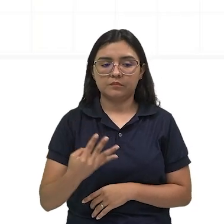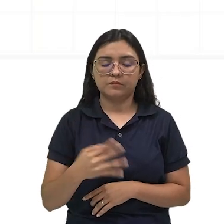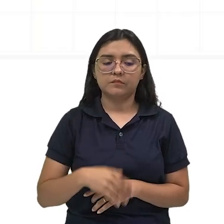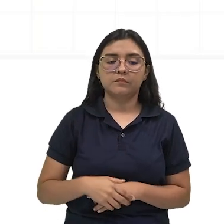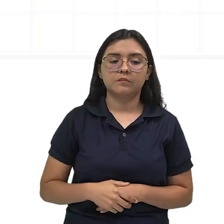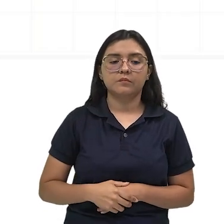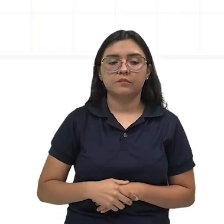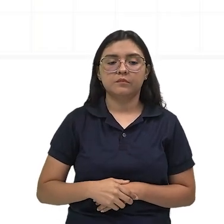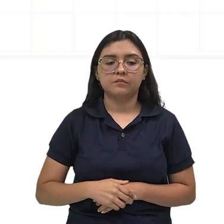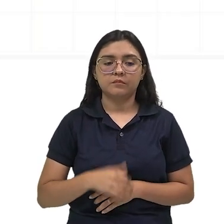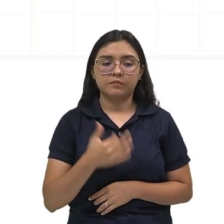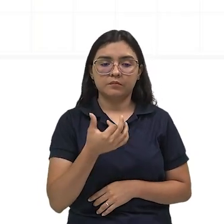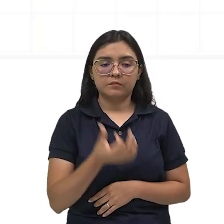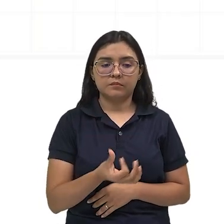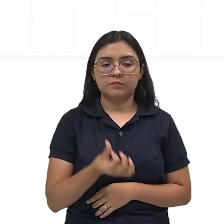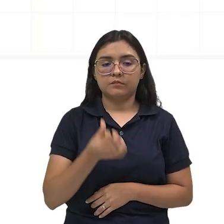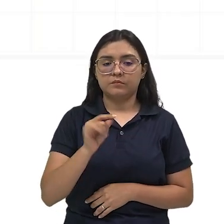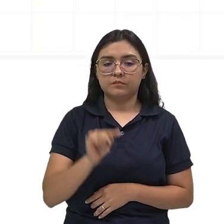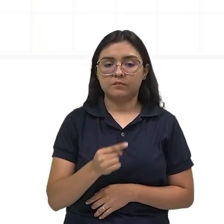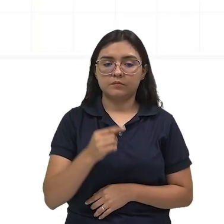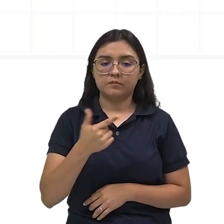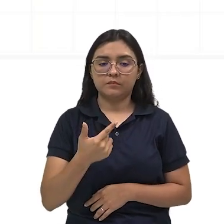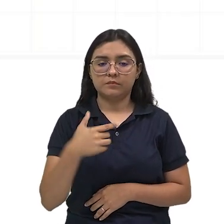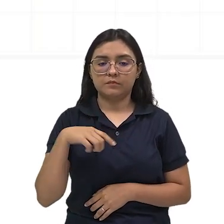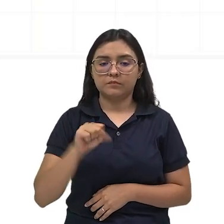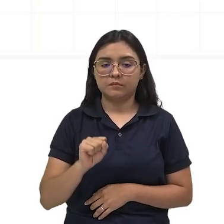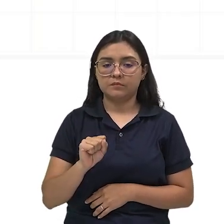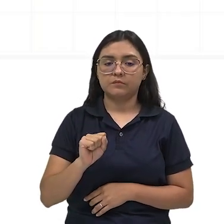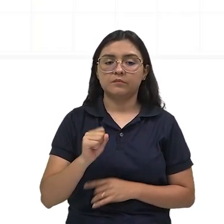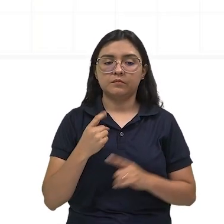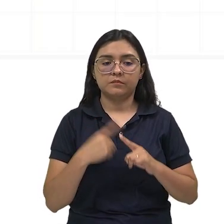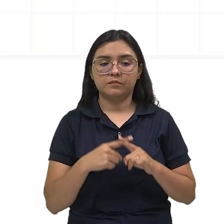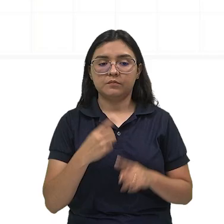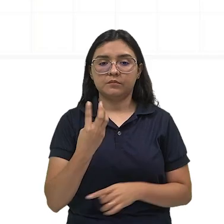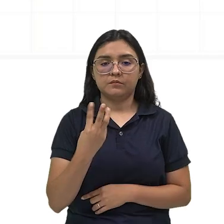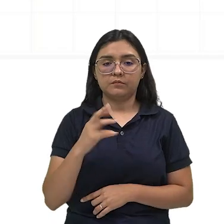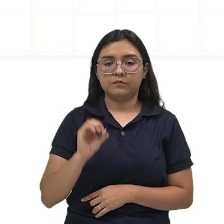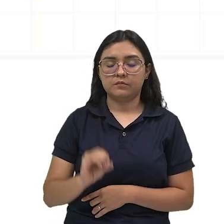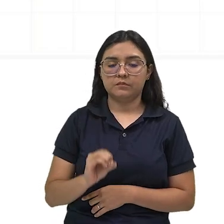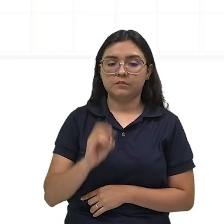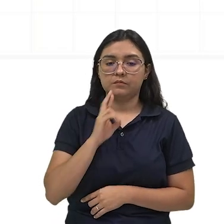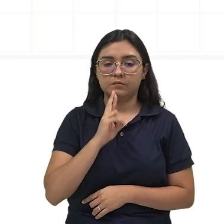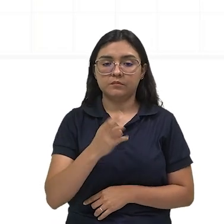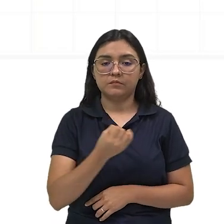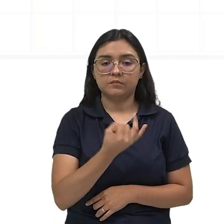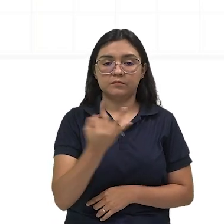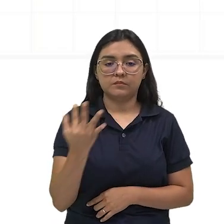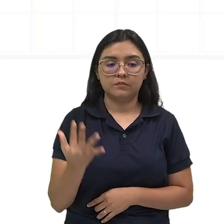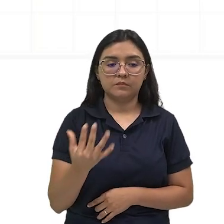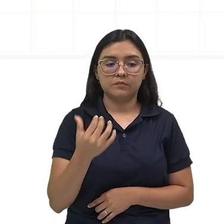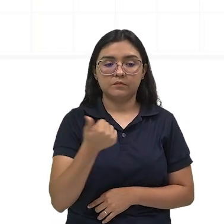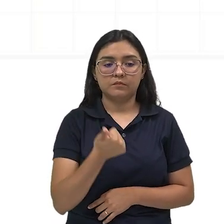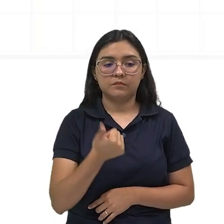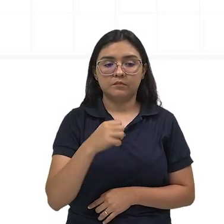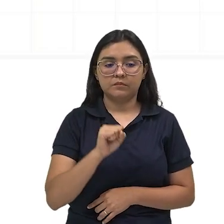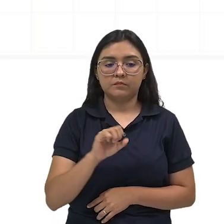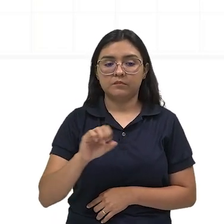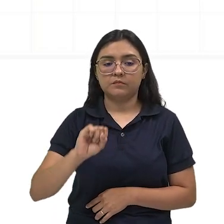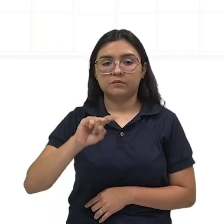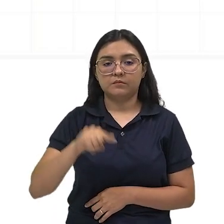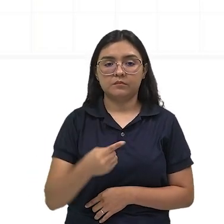dá 6,28. 6,28 vezes 30 vai dar